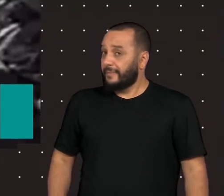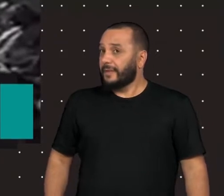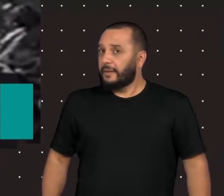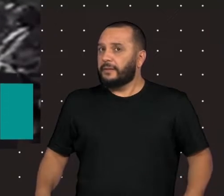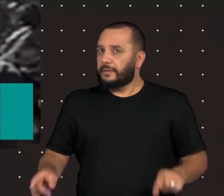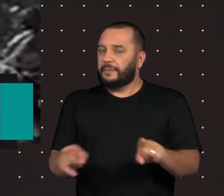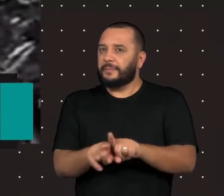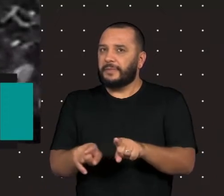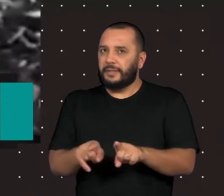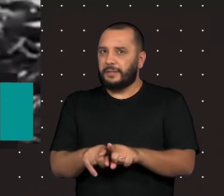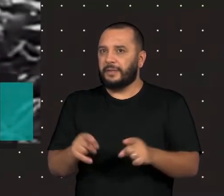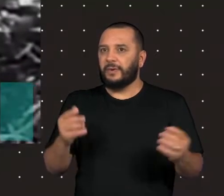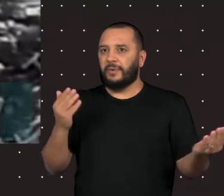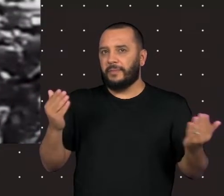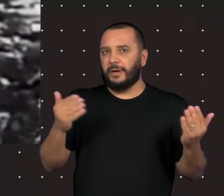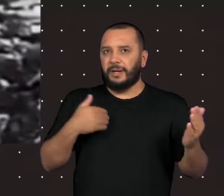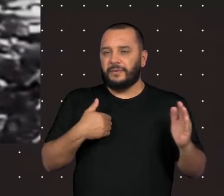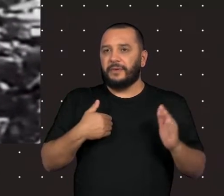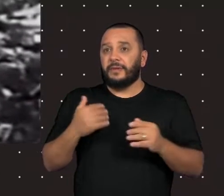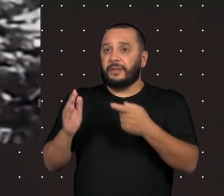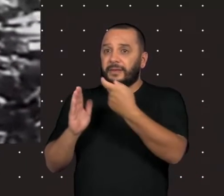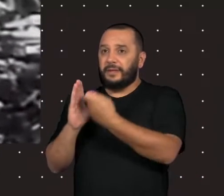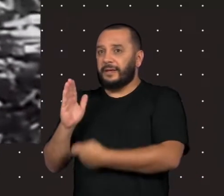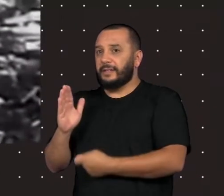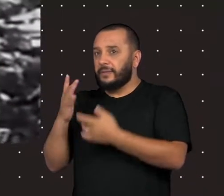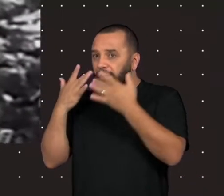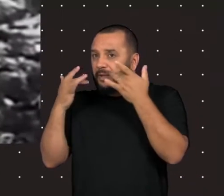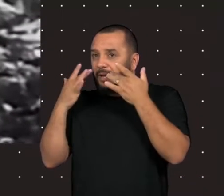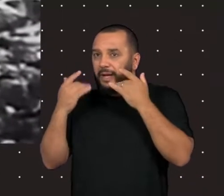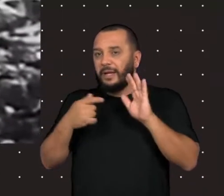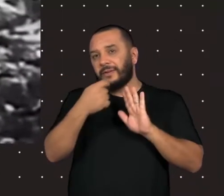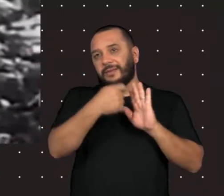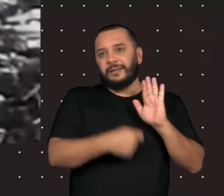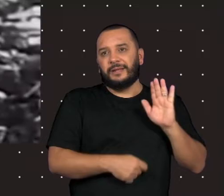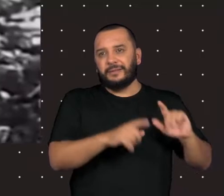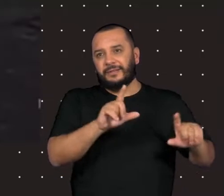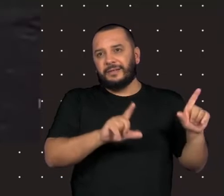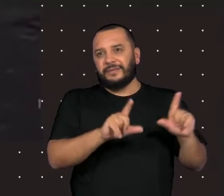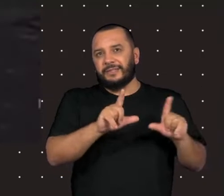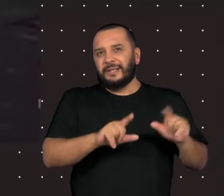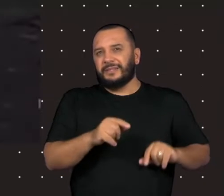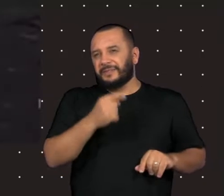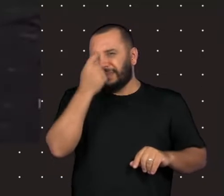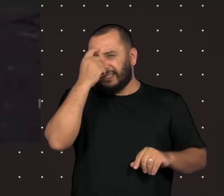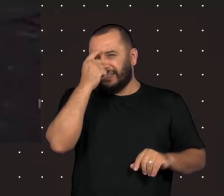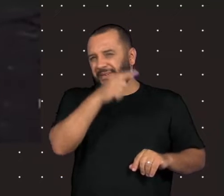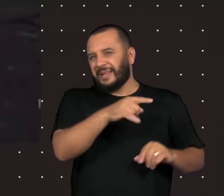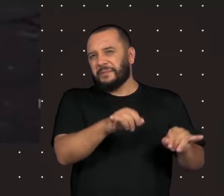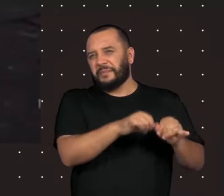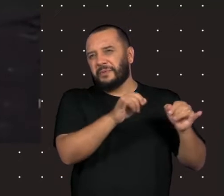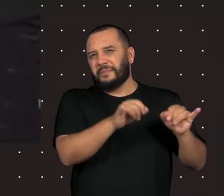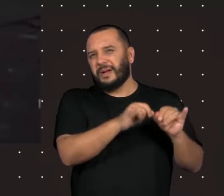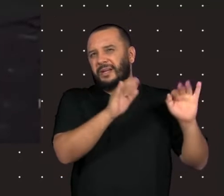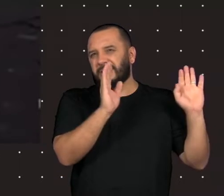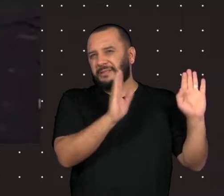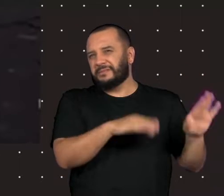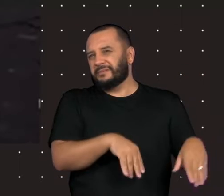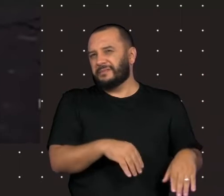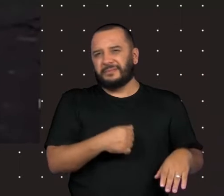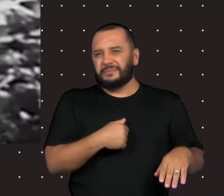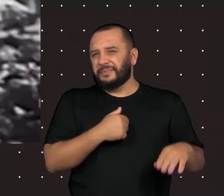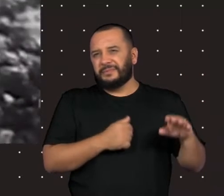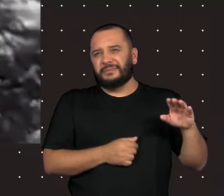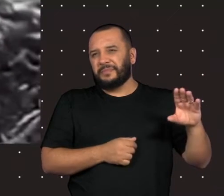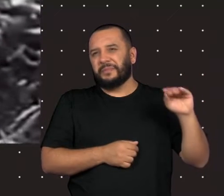comparava muito o texto do teatro com o texto da televisão e achava que era bobajada que a gente tinha que dizer lá e